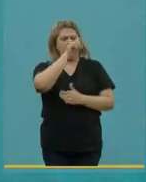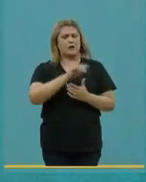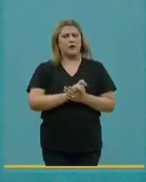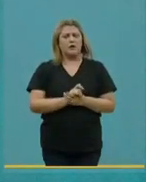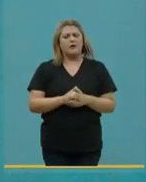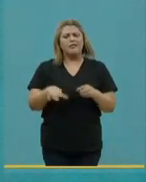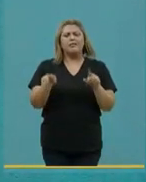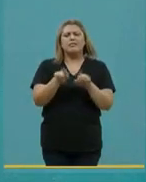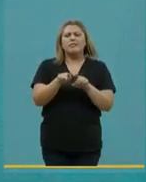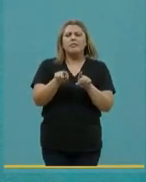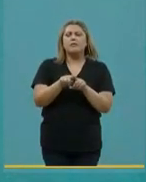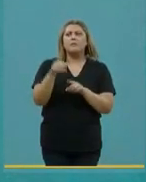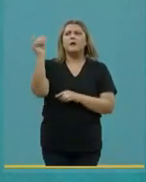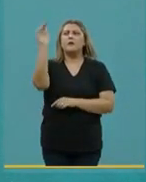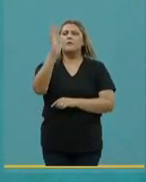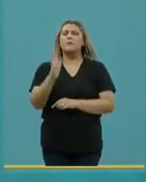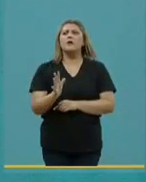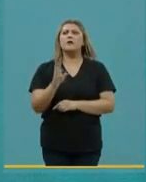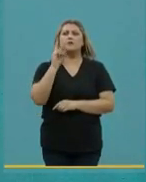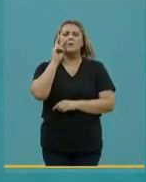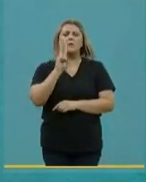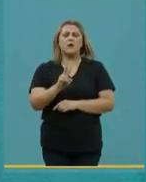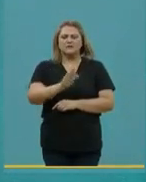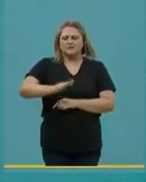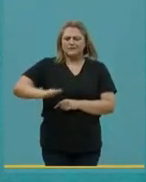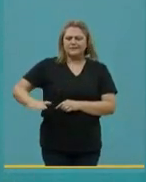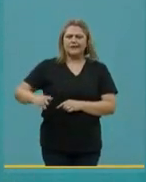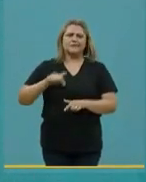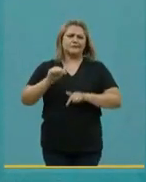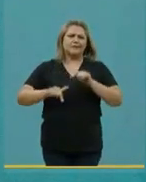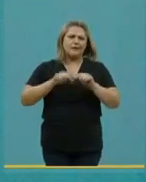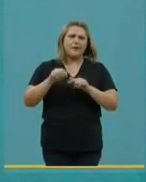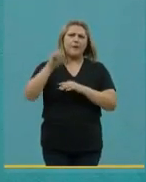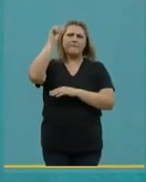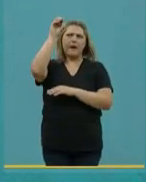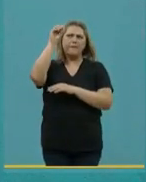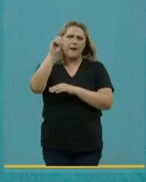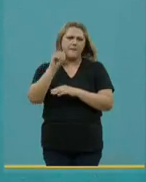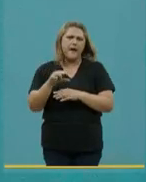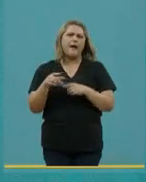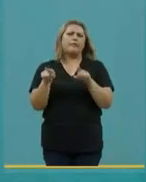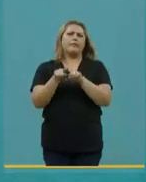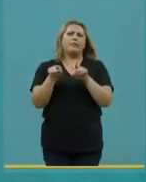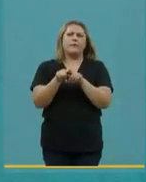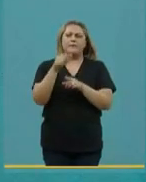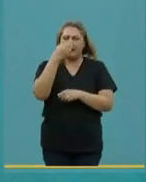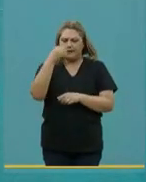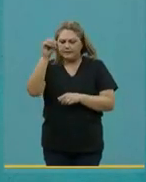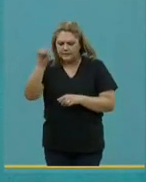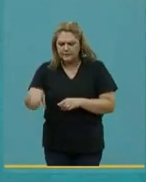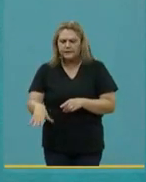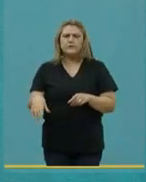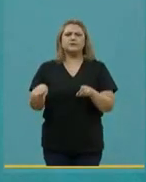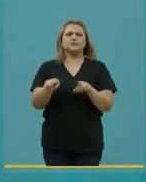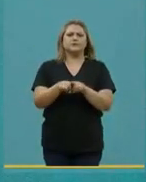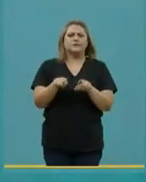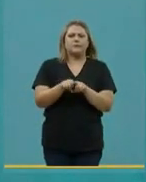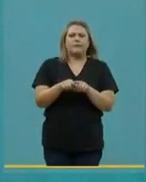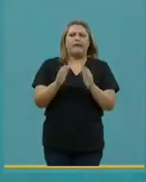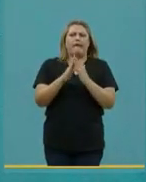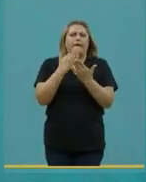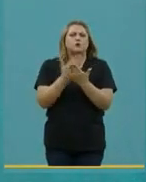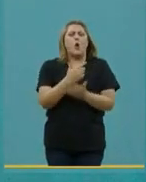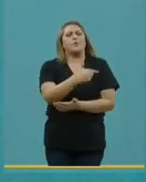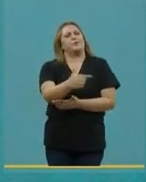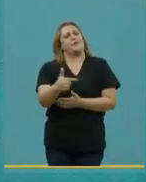ver a mão de obra da criança explorada nos semáforos lixões restaurantes negando o direito à educação eu